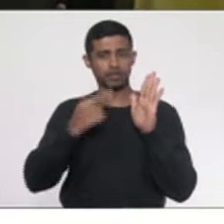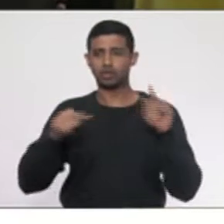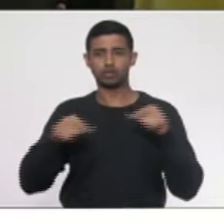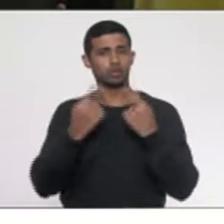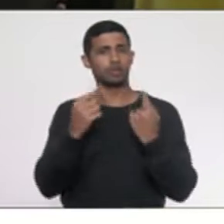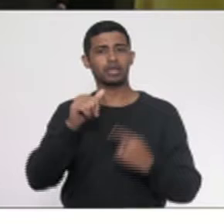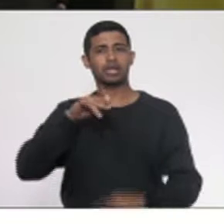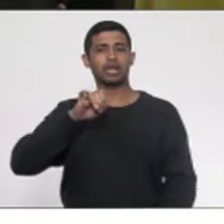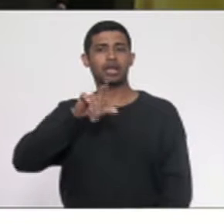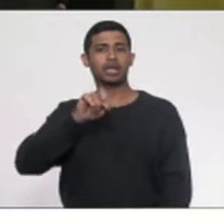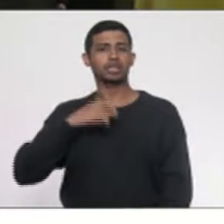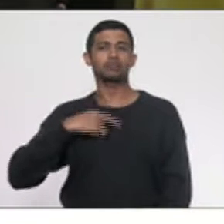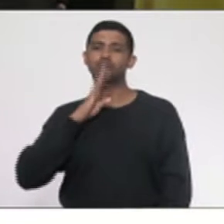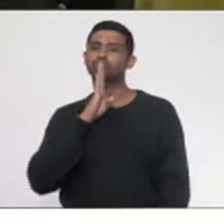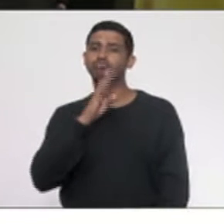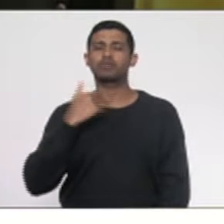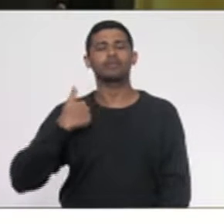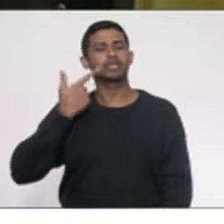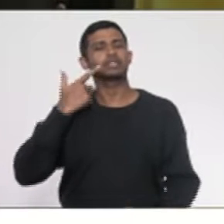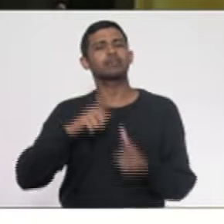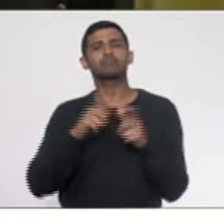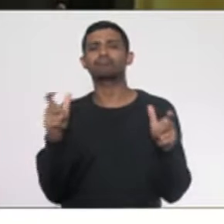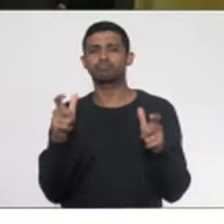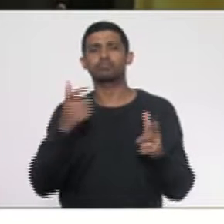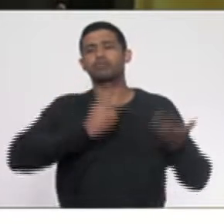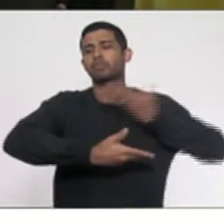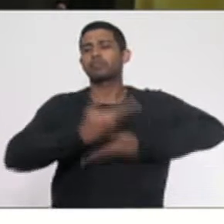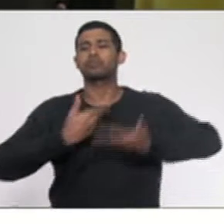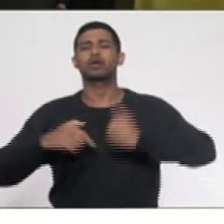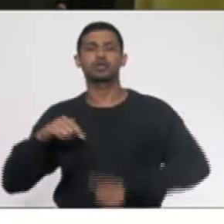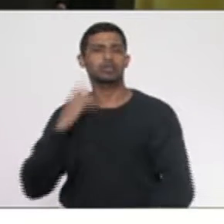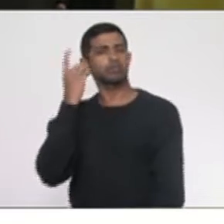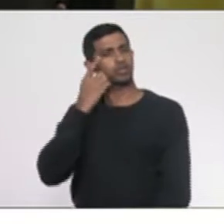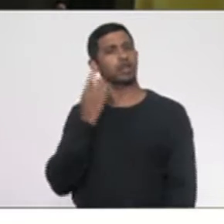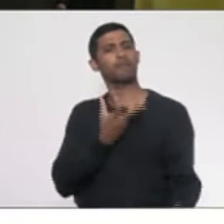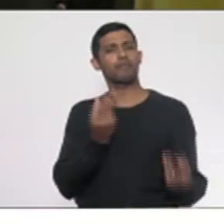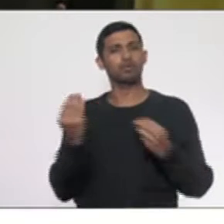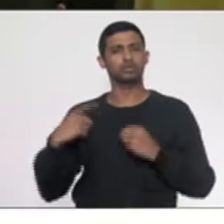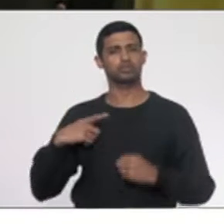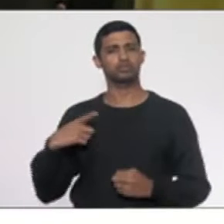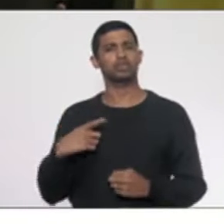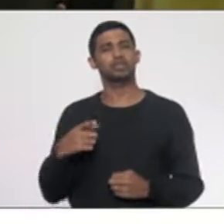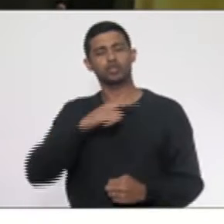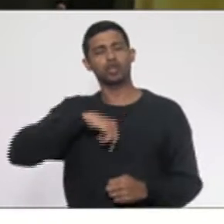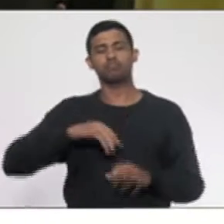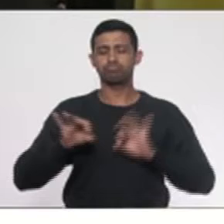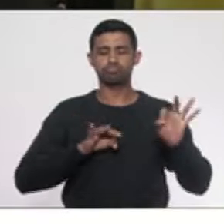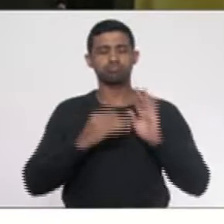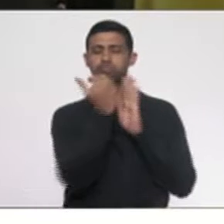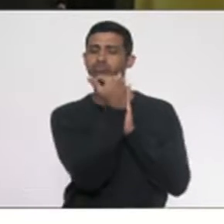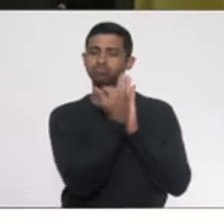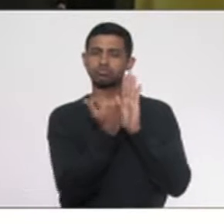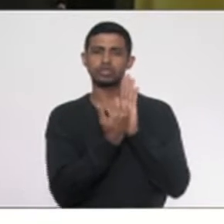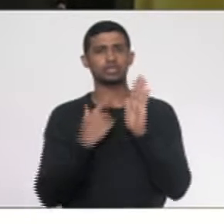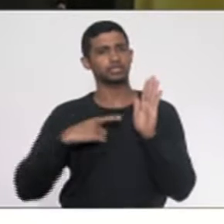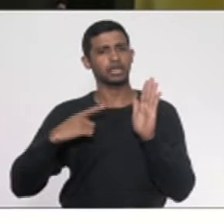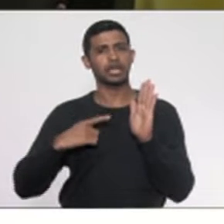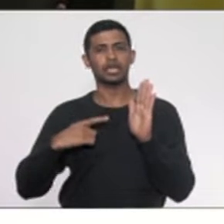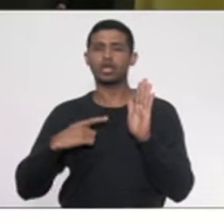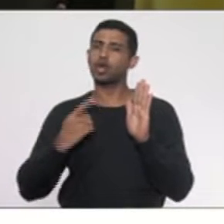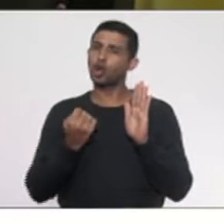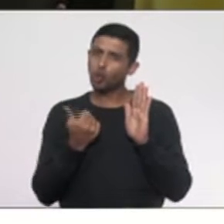metas e prioridades, tivemos uma ampla participação do Parlamento. Nesse processo de proposições, contamos com a atuação de mais um terço da